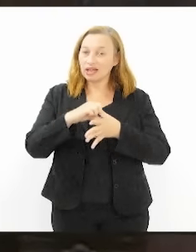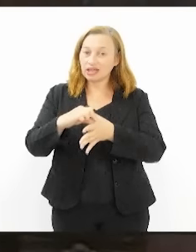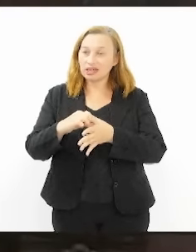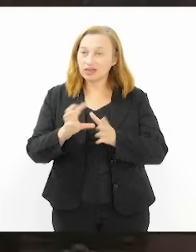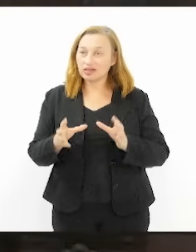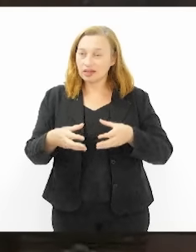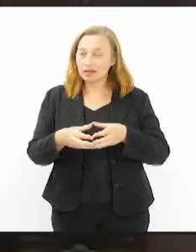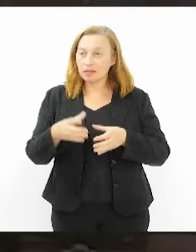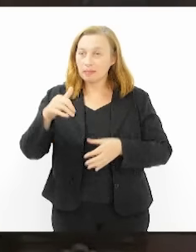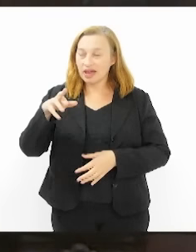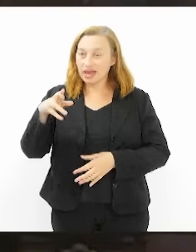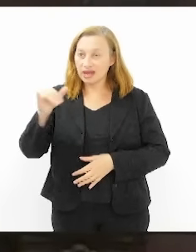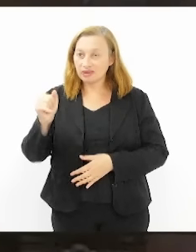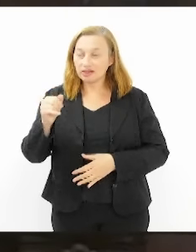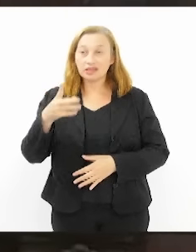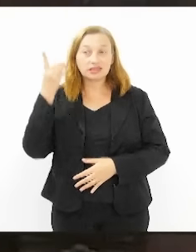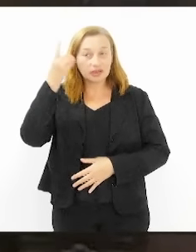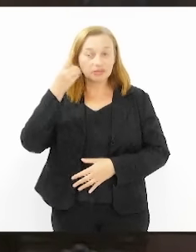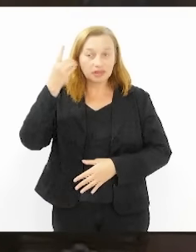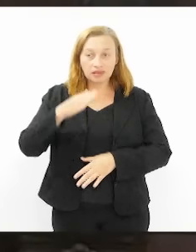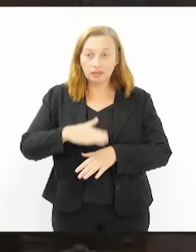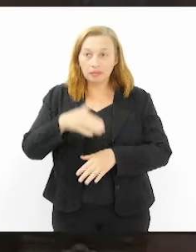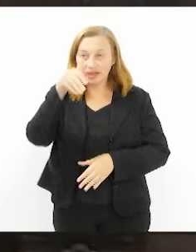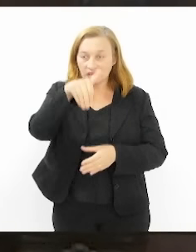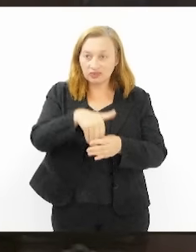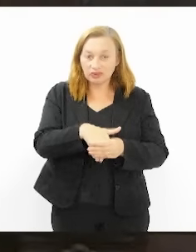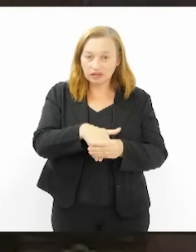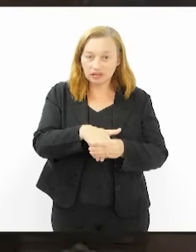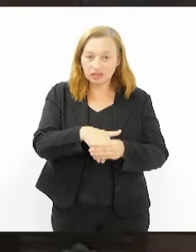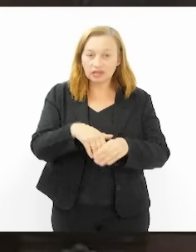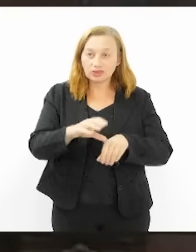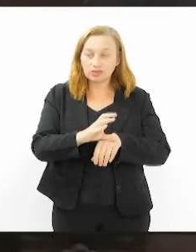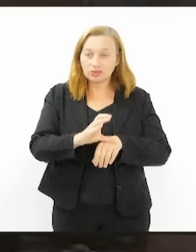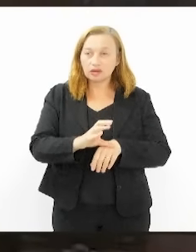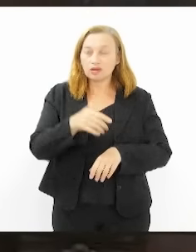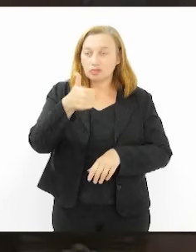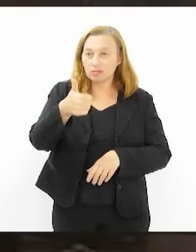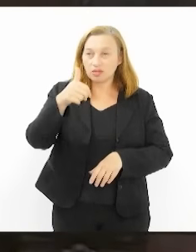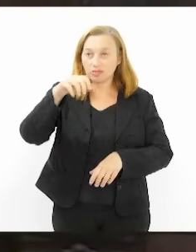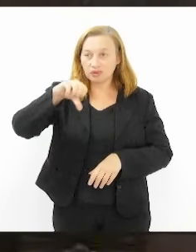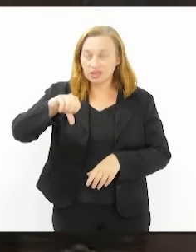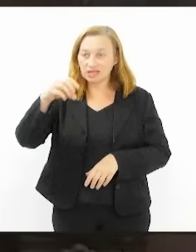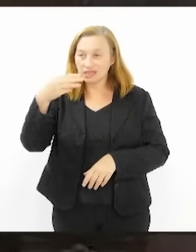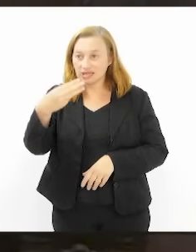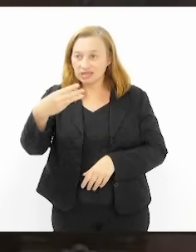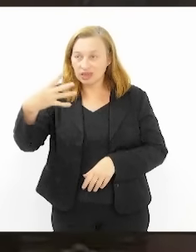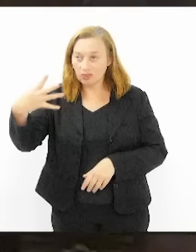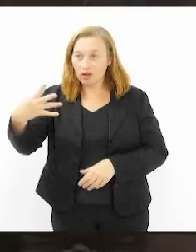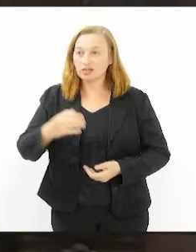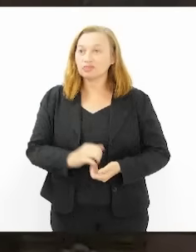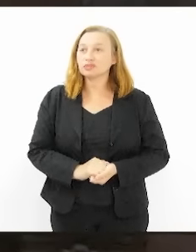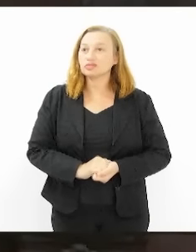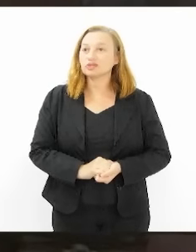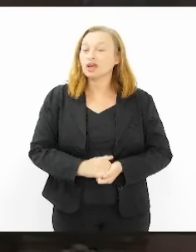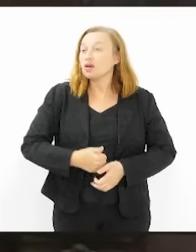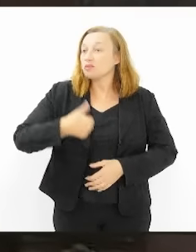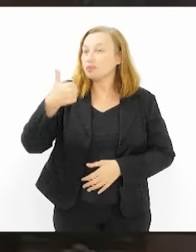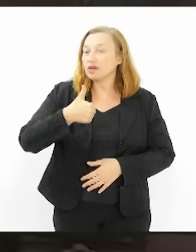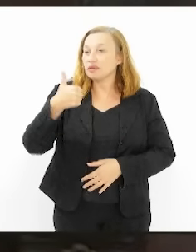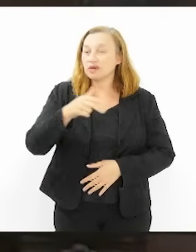deputado mais votado na Constituinte de 1934 e um dos fundadores e primeiro presidente